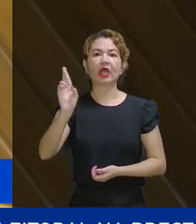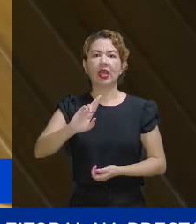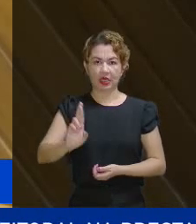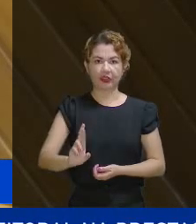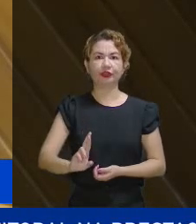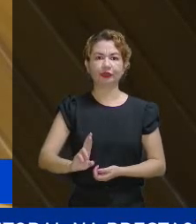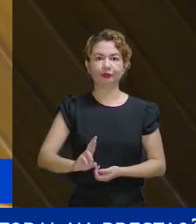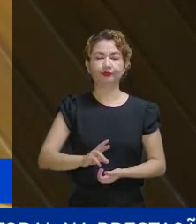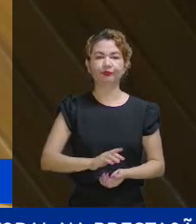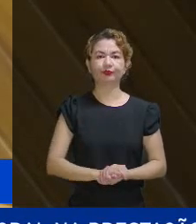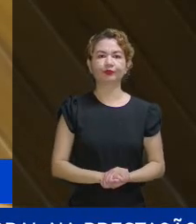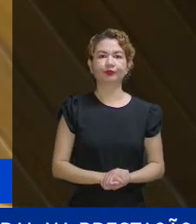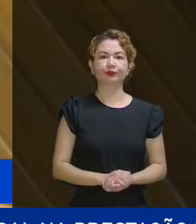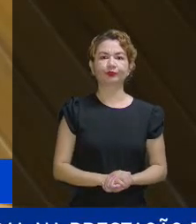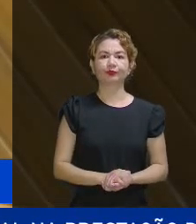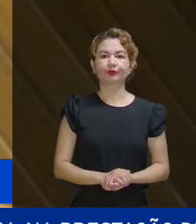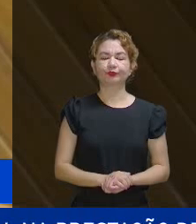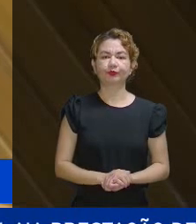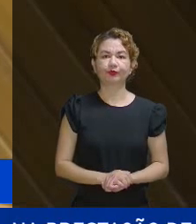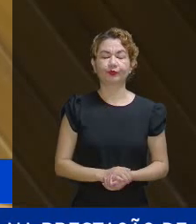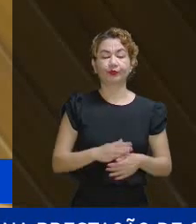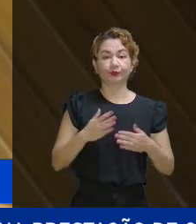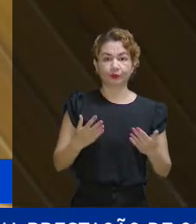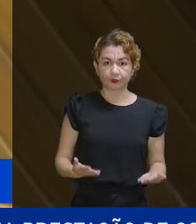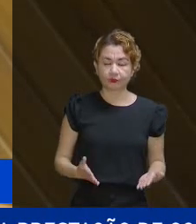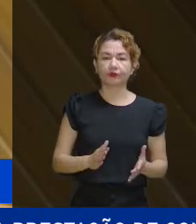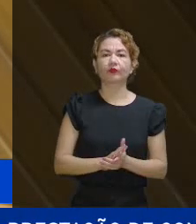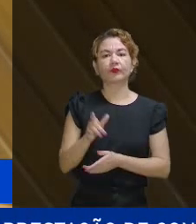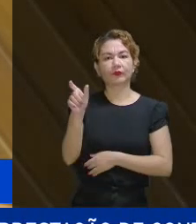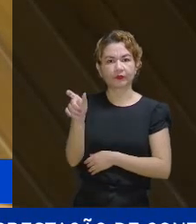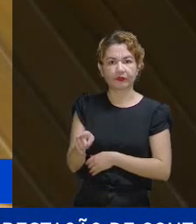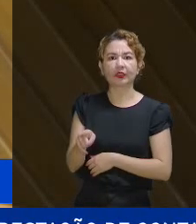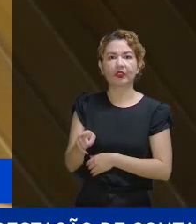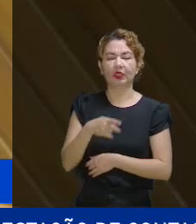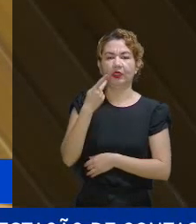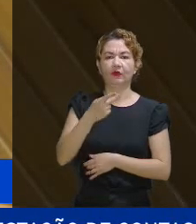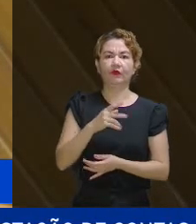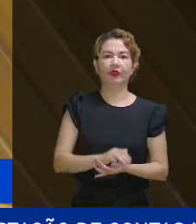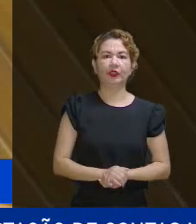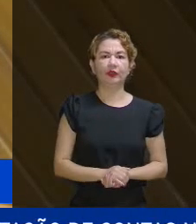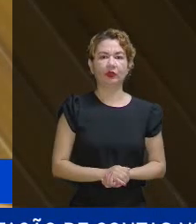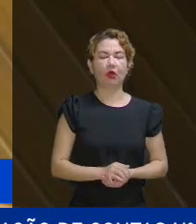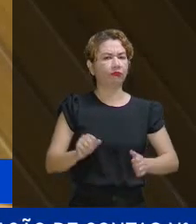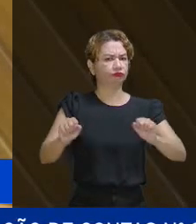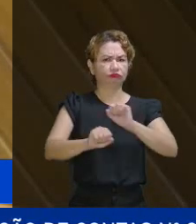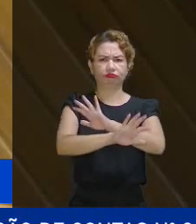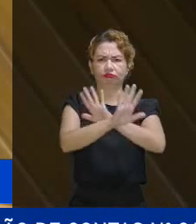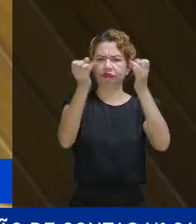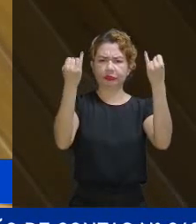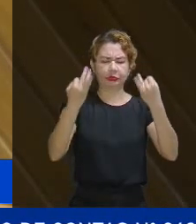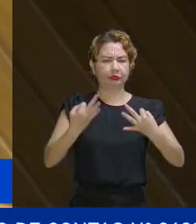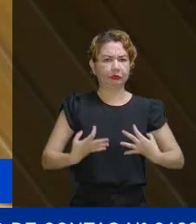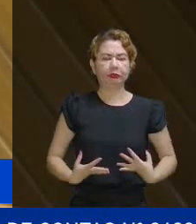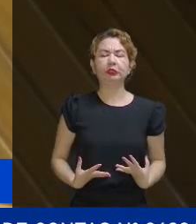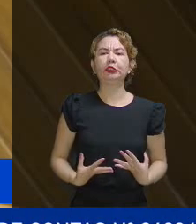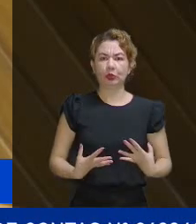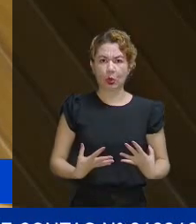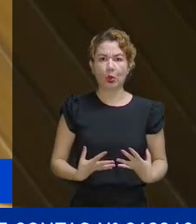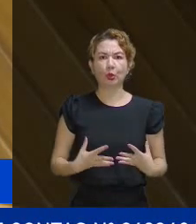2.450. Em contrarrazões, a recorrida afirmou que realizou os esclarecimentos